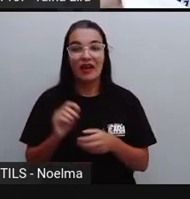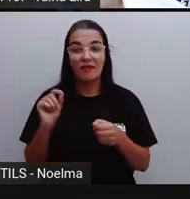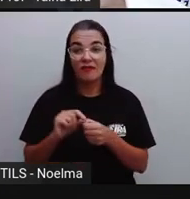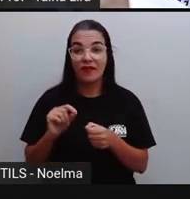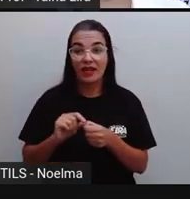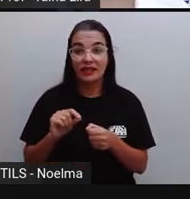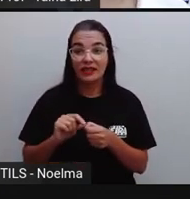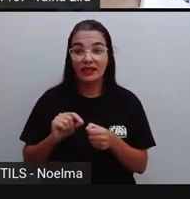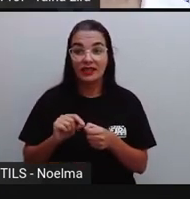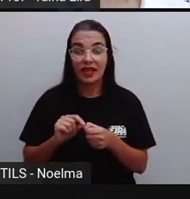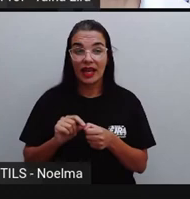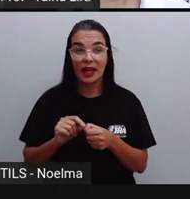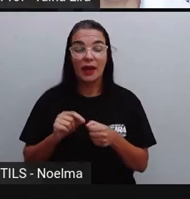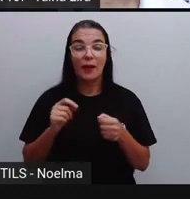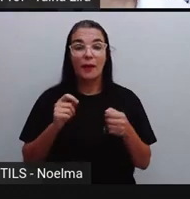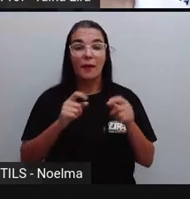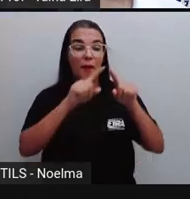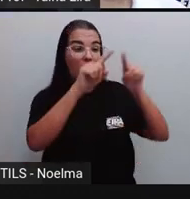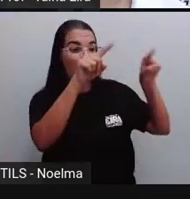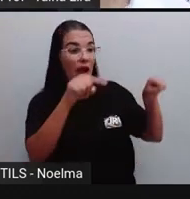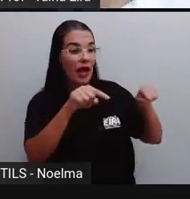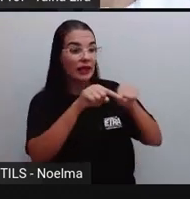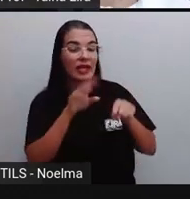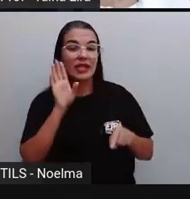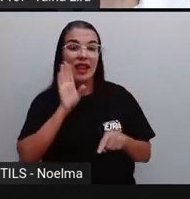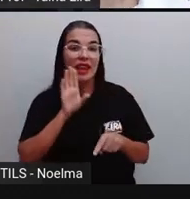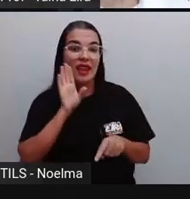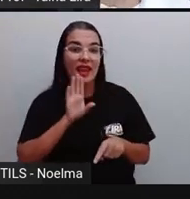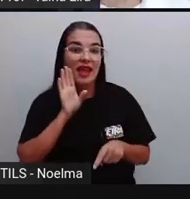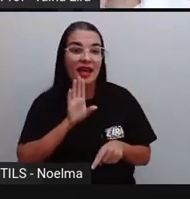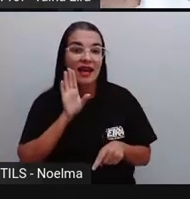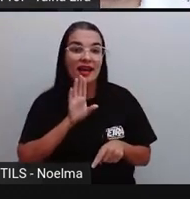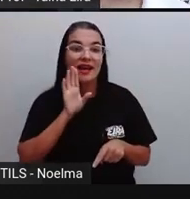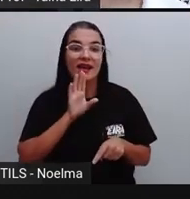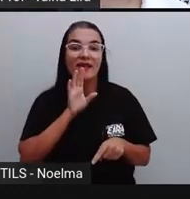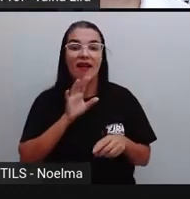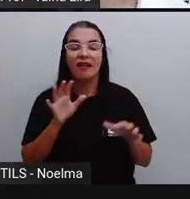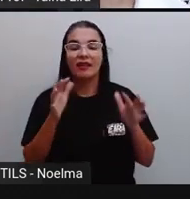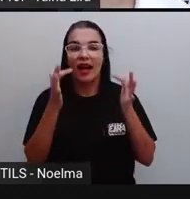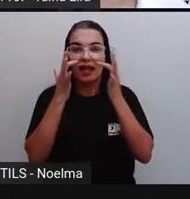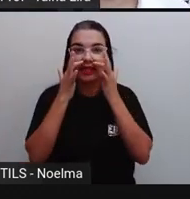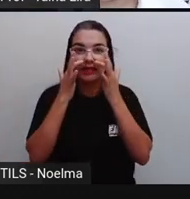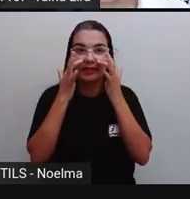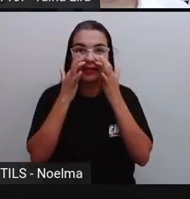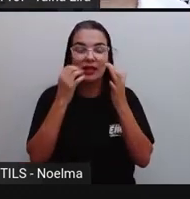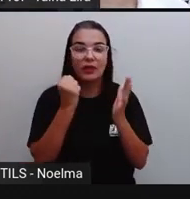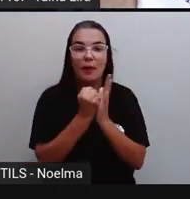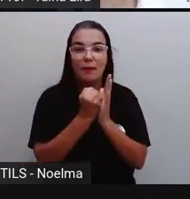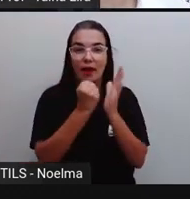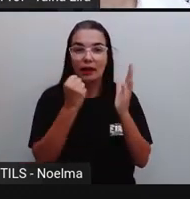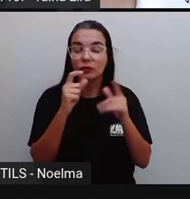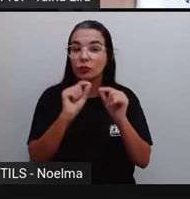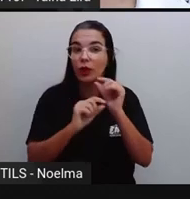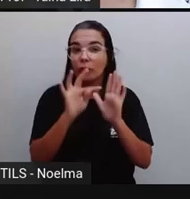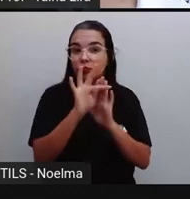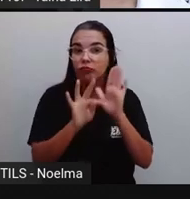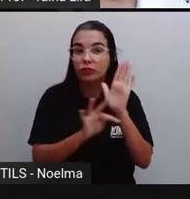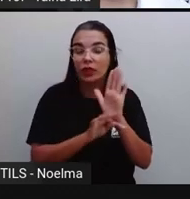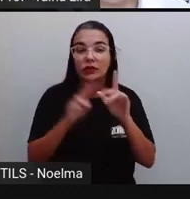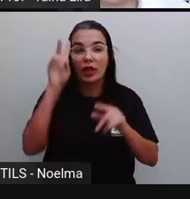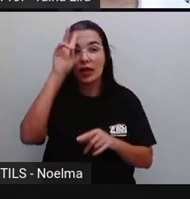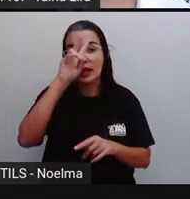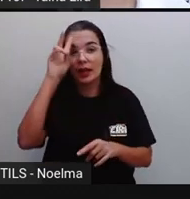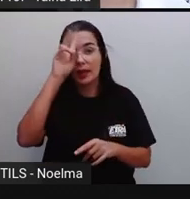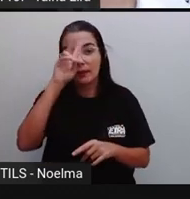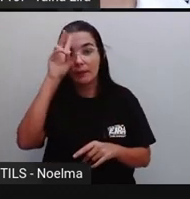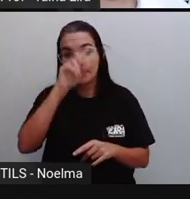produzir aí um cartaz bem legal, se atentando às marcas, né, do texto, lembrando, né, que o